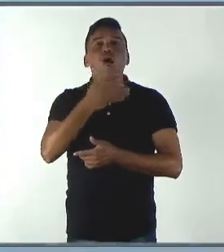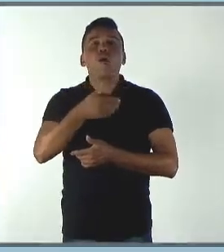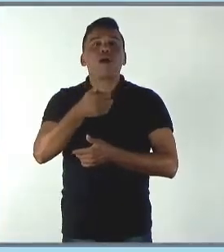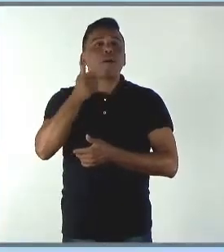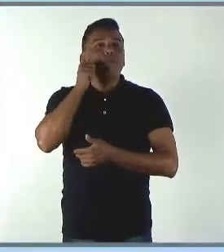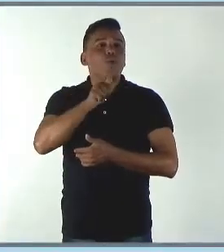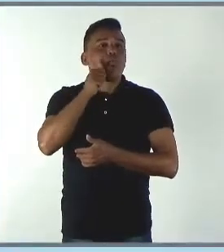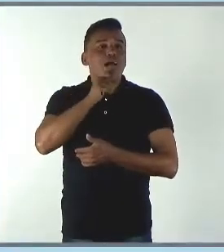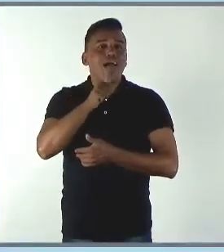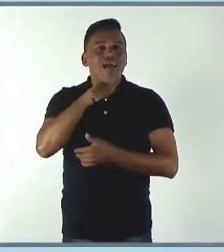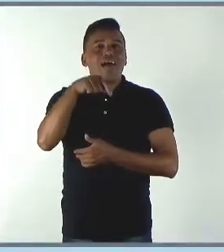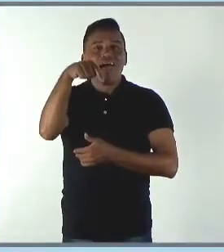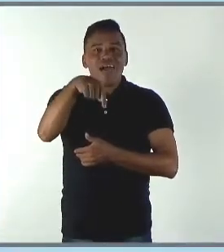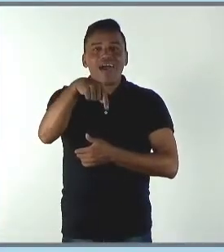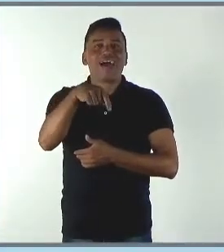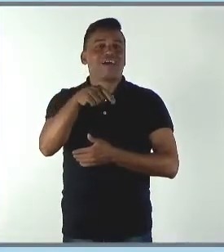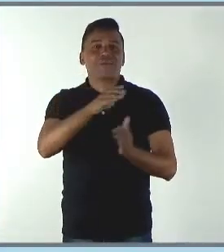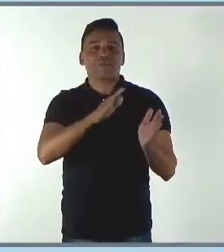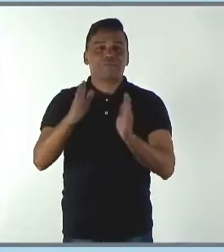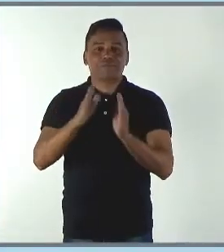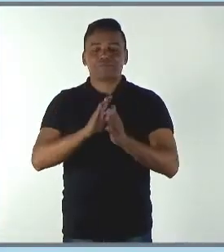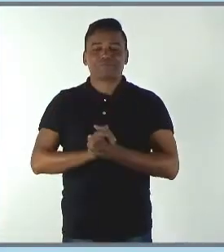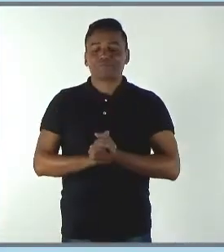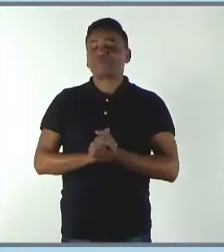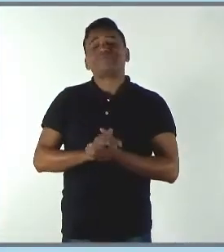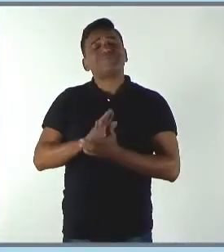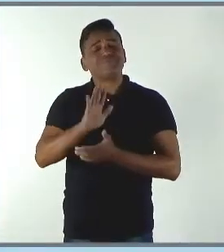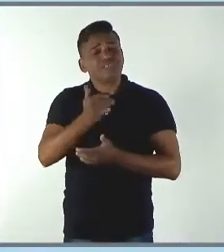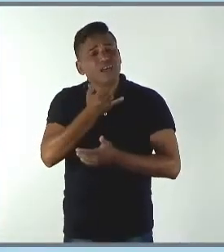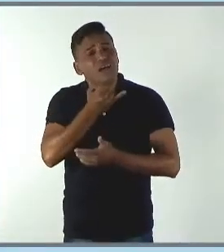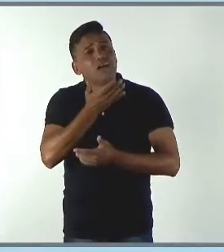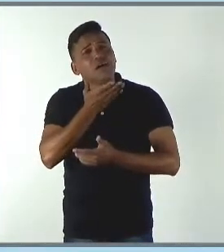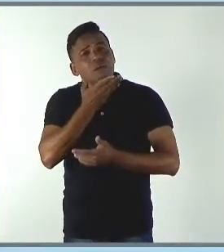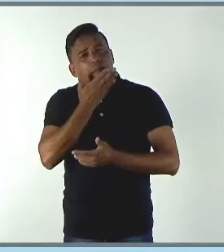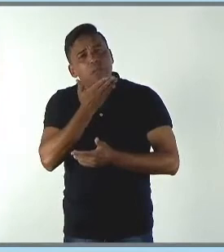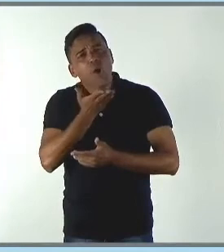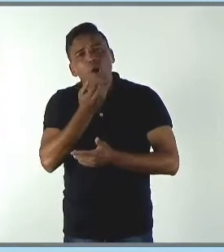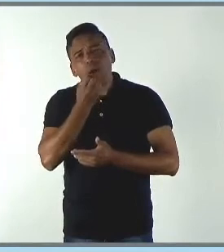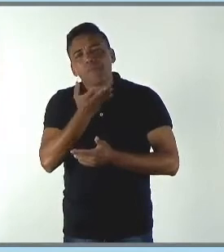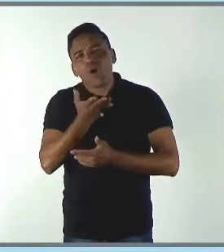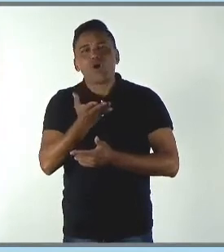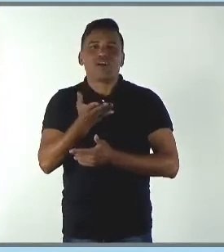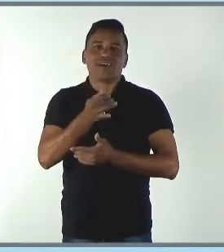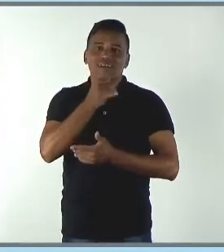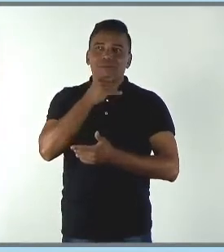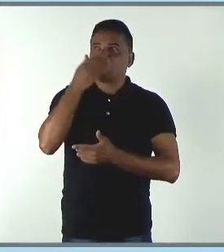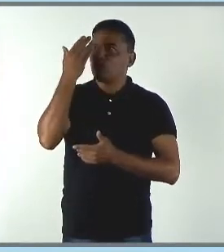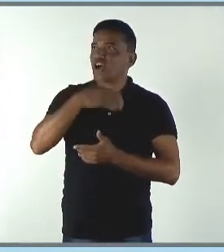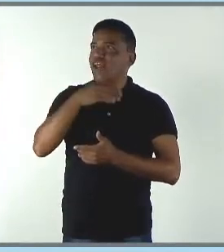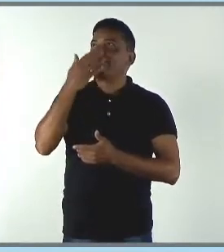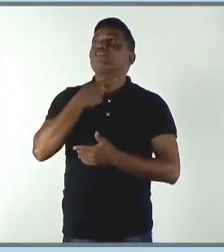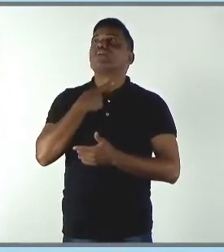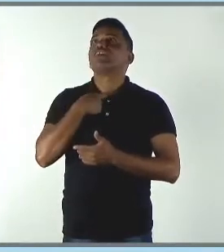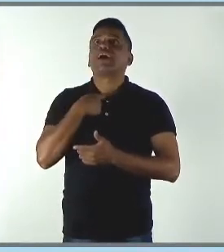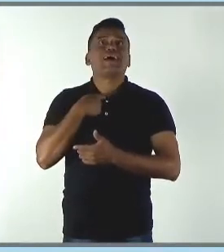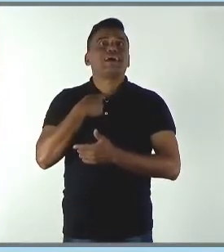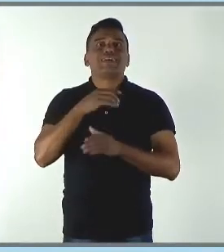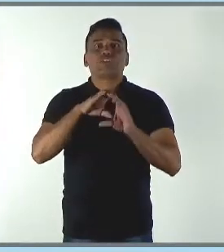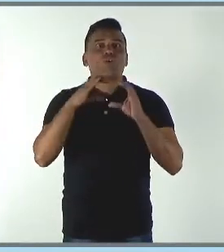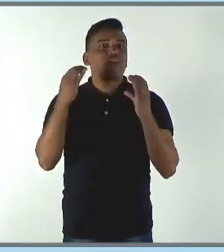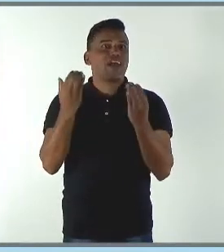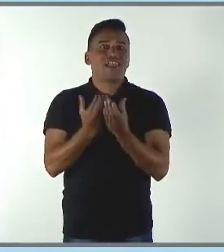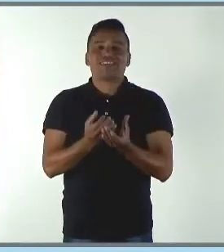olha, eu não sou boa nisso, não. No lugar do Edmilson, eu ia chorar a conferência inteira.